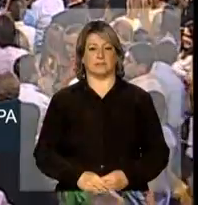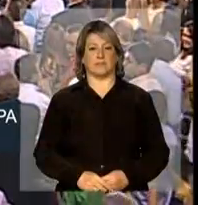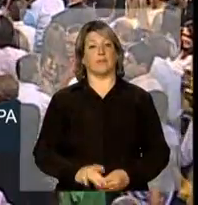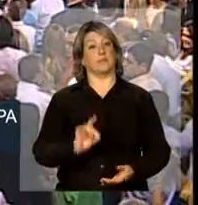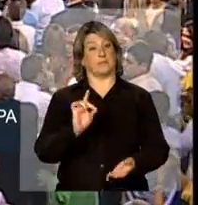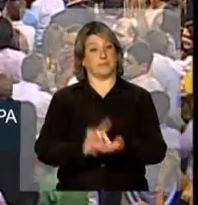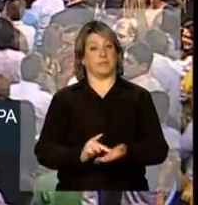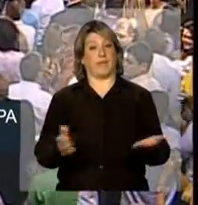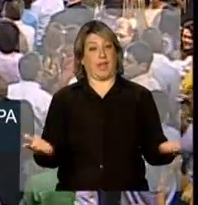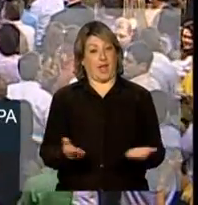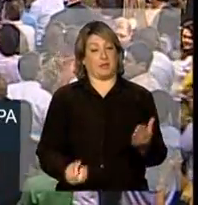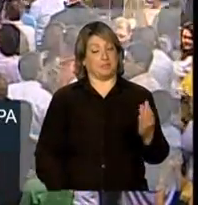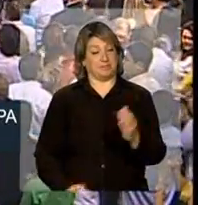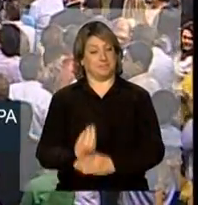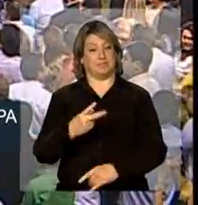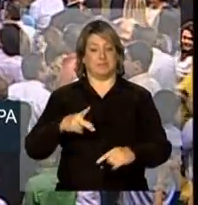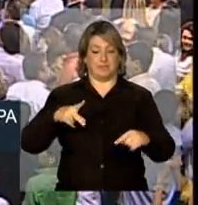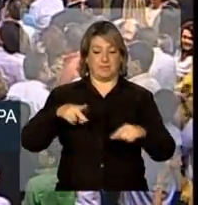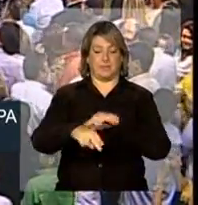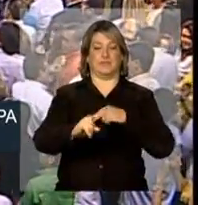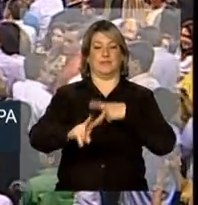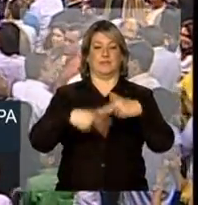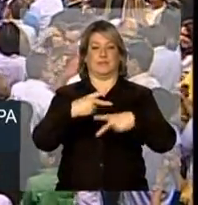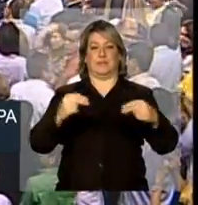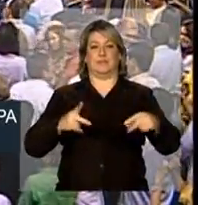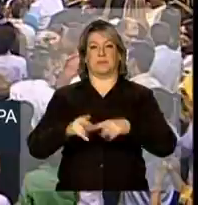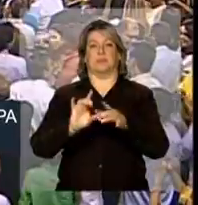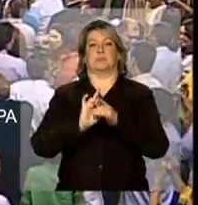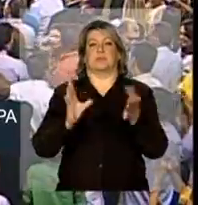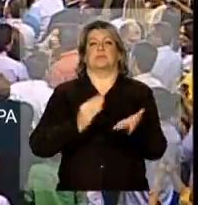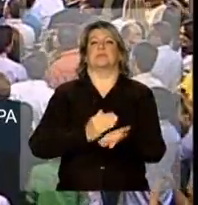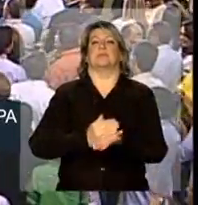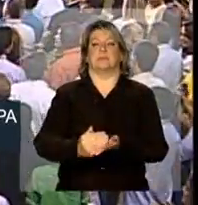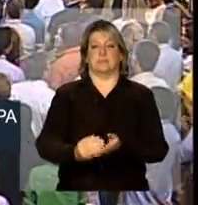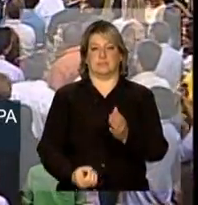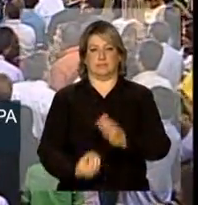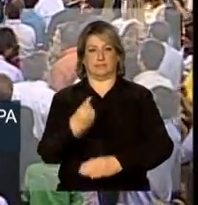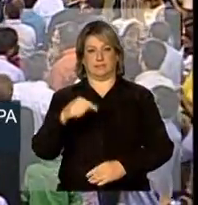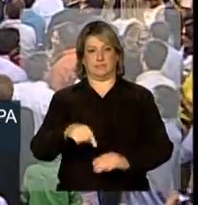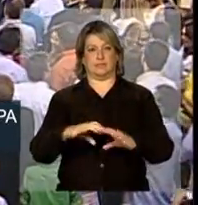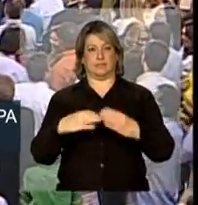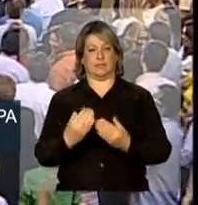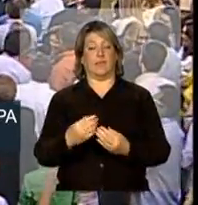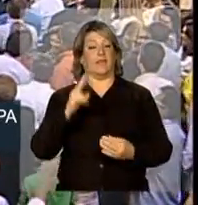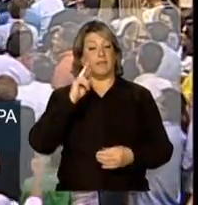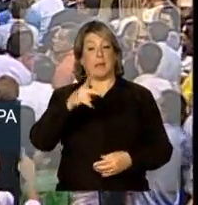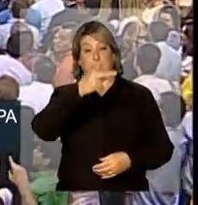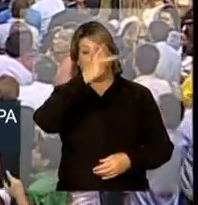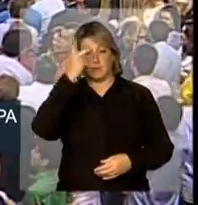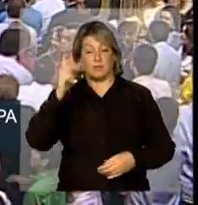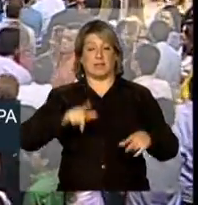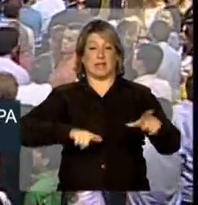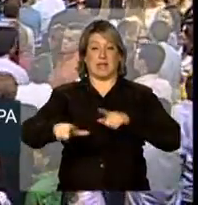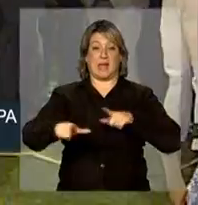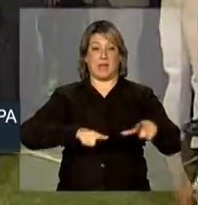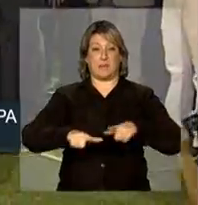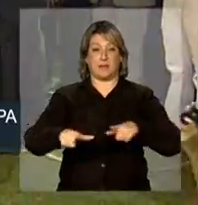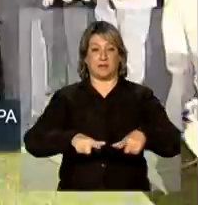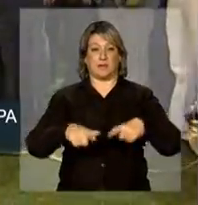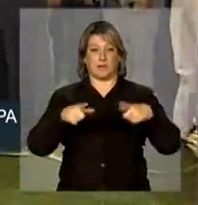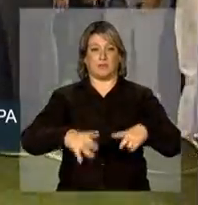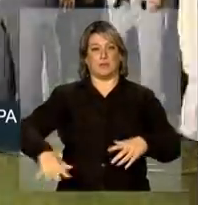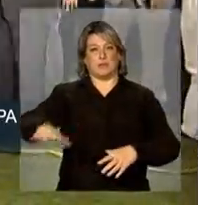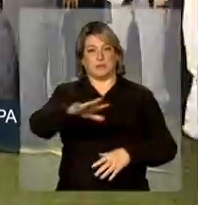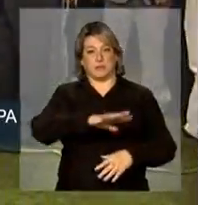Oficialmente inaugurado. Ali nós vemos no campo trabalhadores da obra. A presidenta Dilma